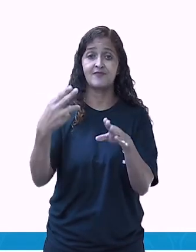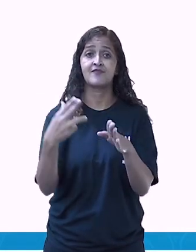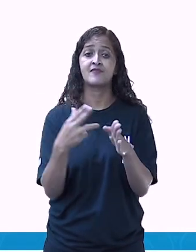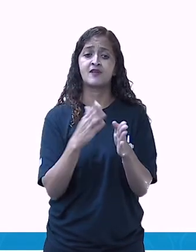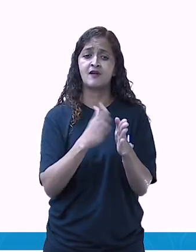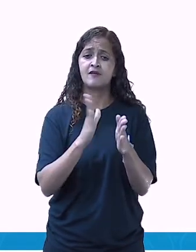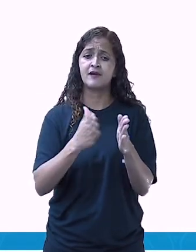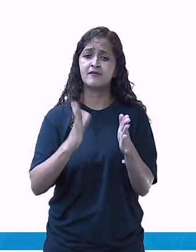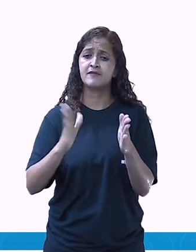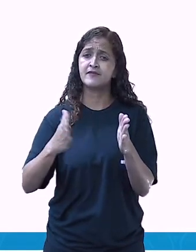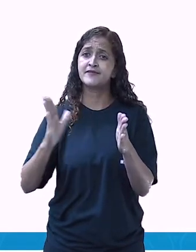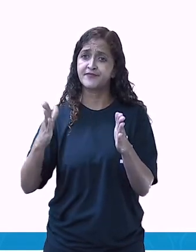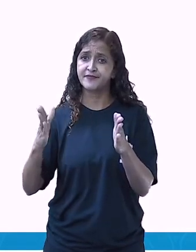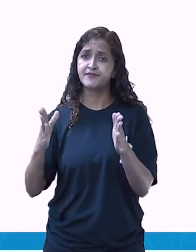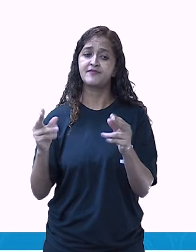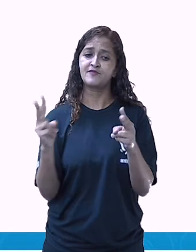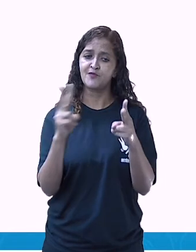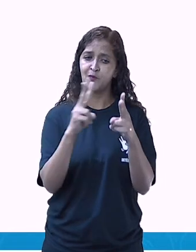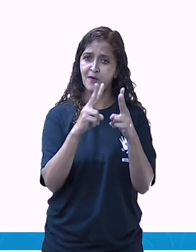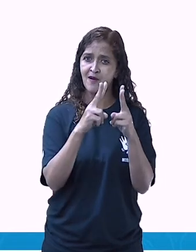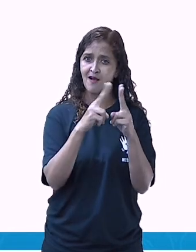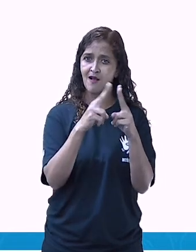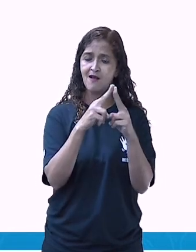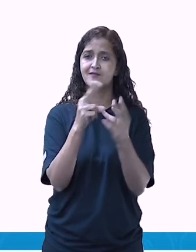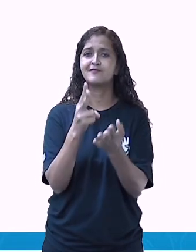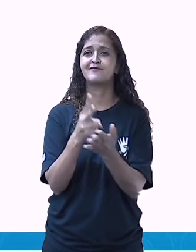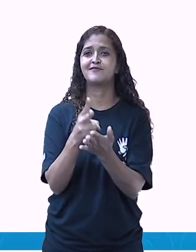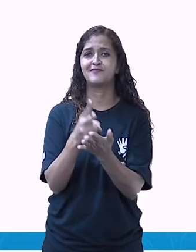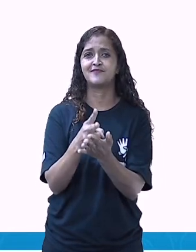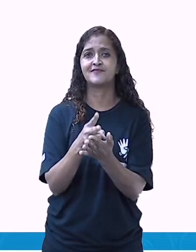vou sempre ter par.